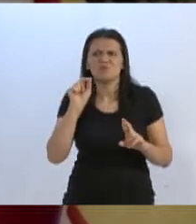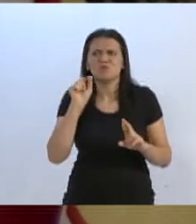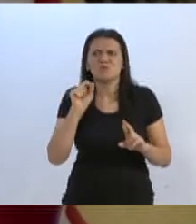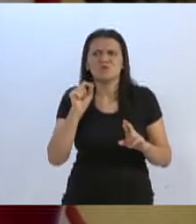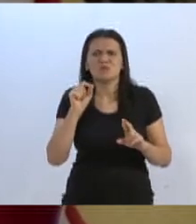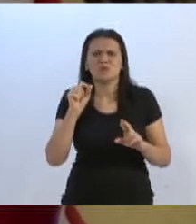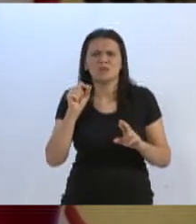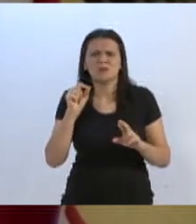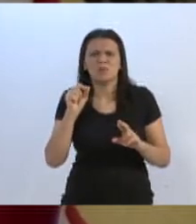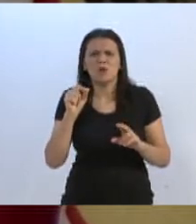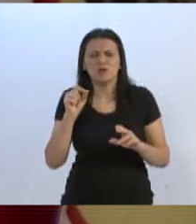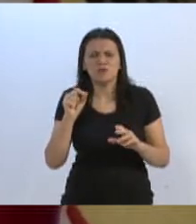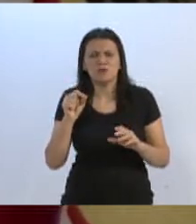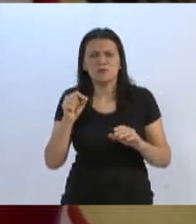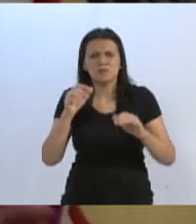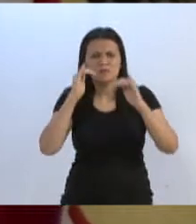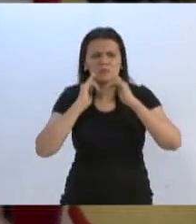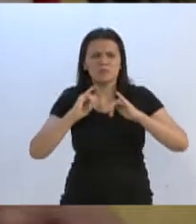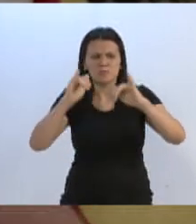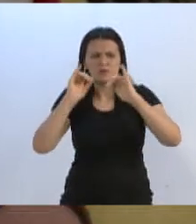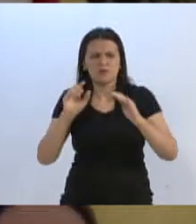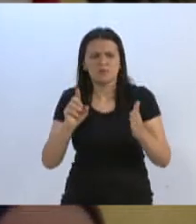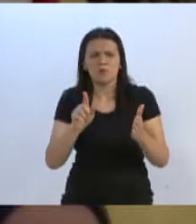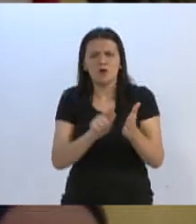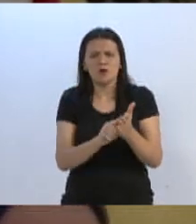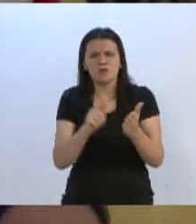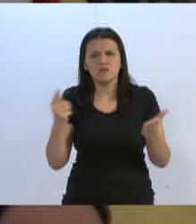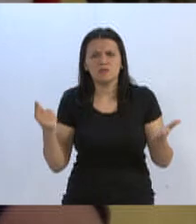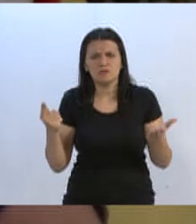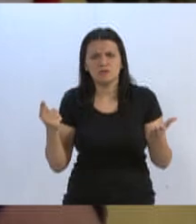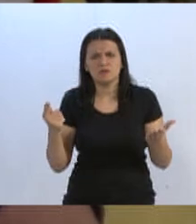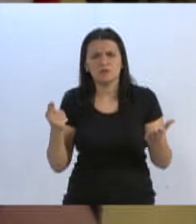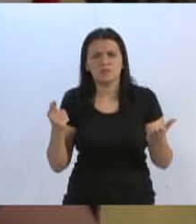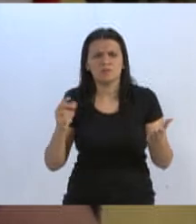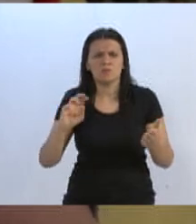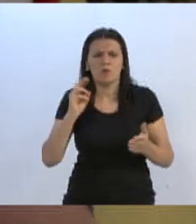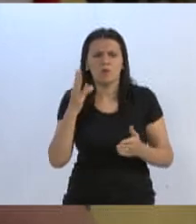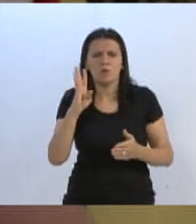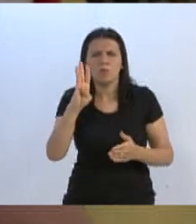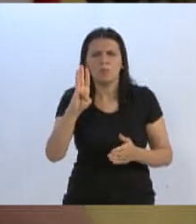em blog e o que se publica em jornal. Venham conversar com os parlamentares,